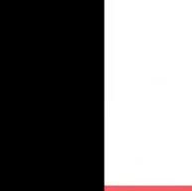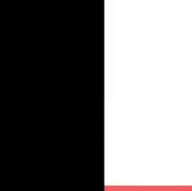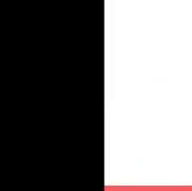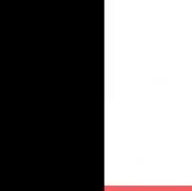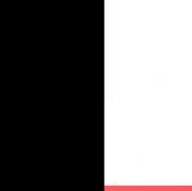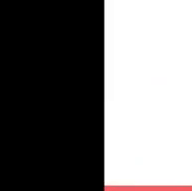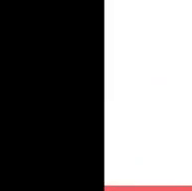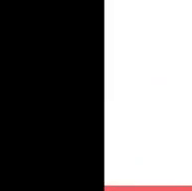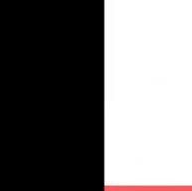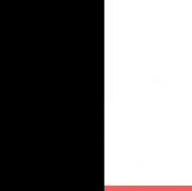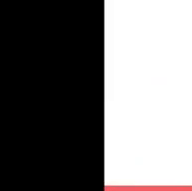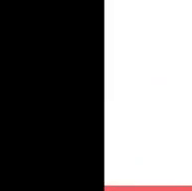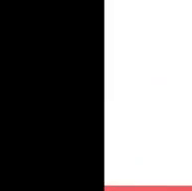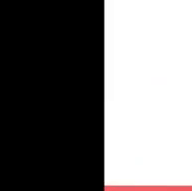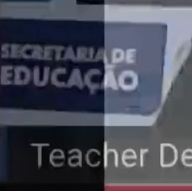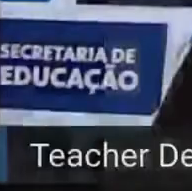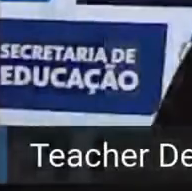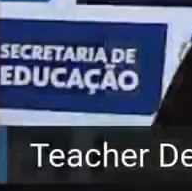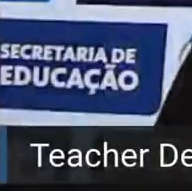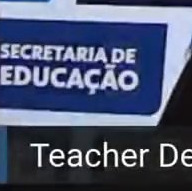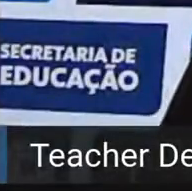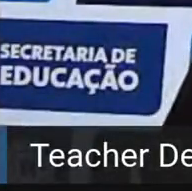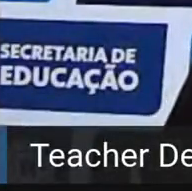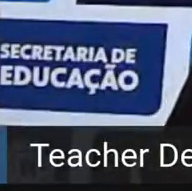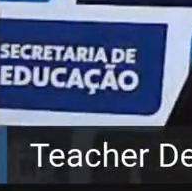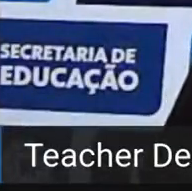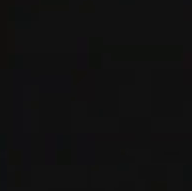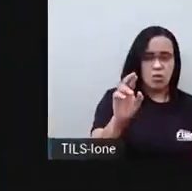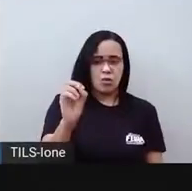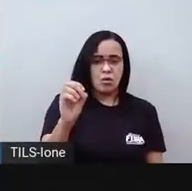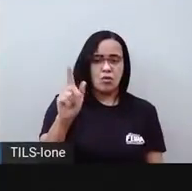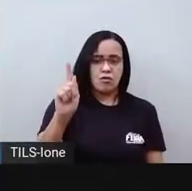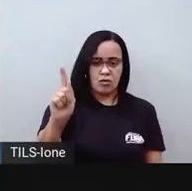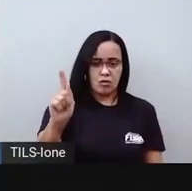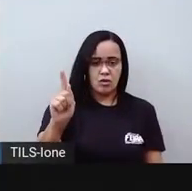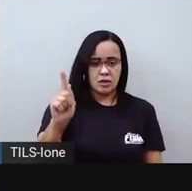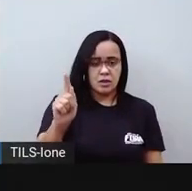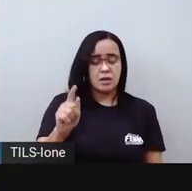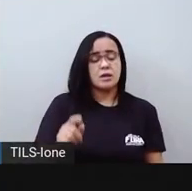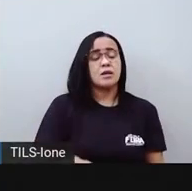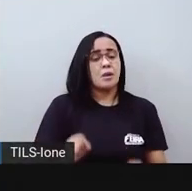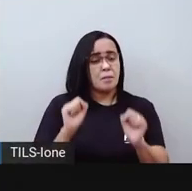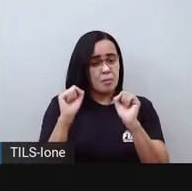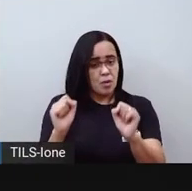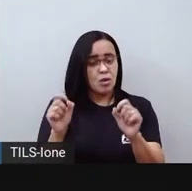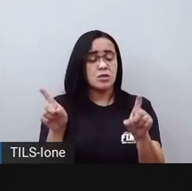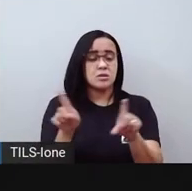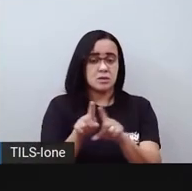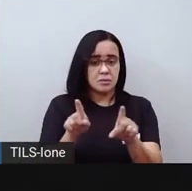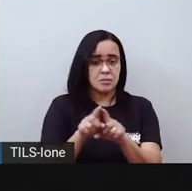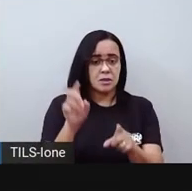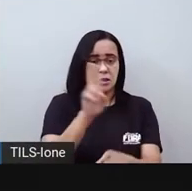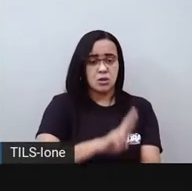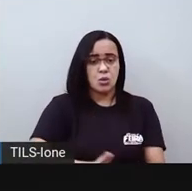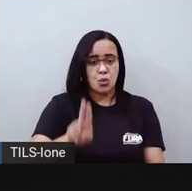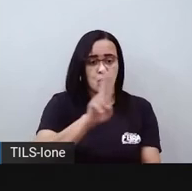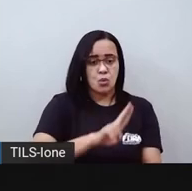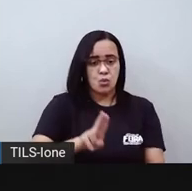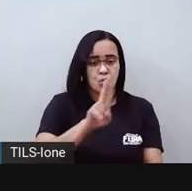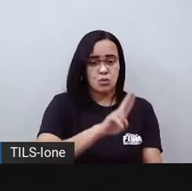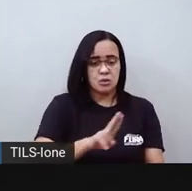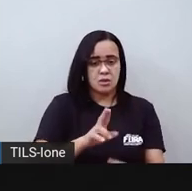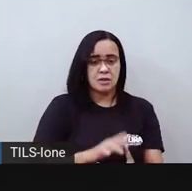Cururu frog. E aí é uma forma também de você estar falando, né? O sapo cururu. E